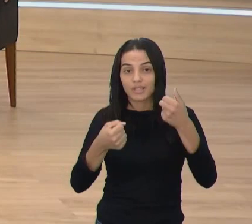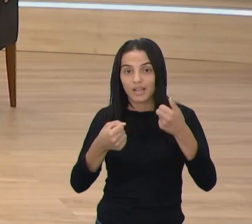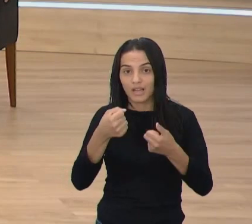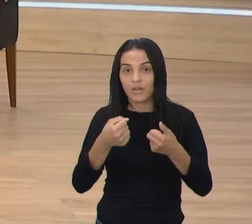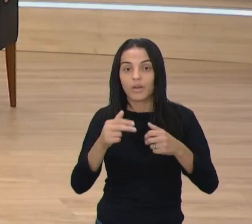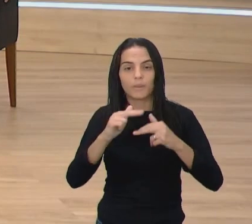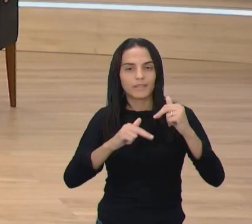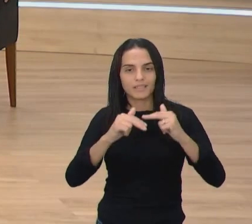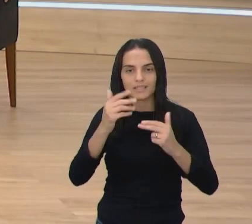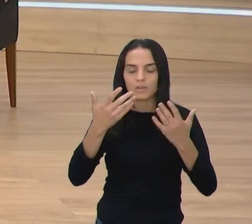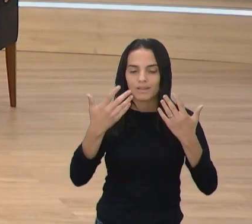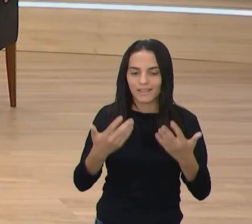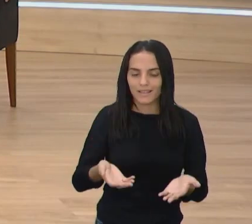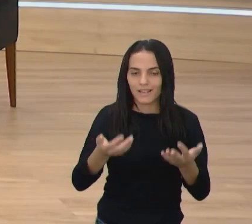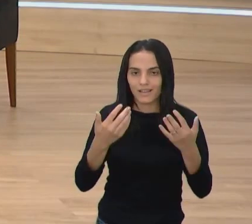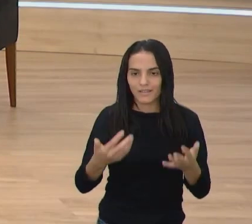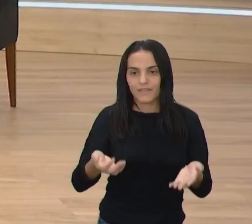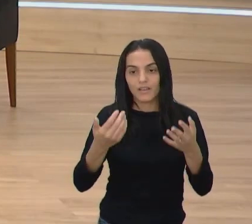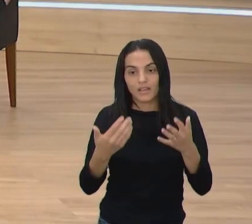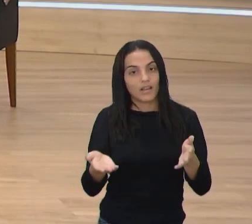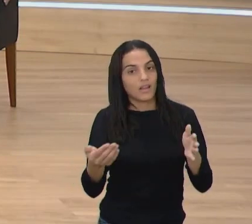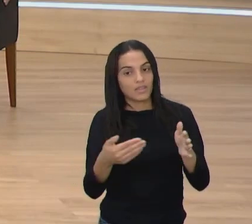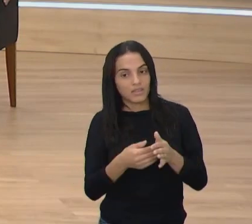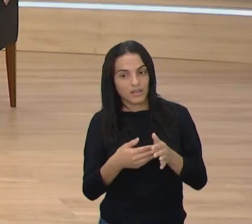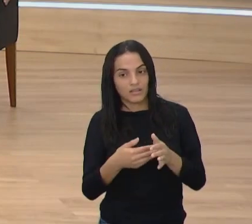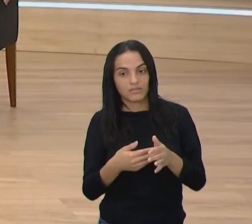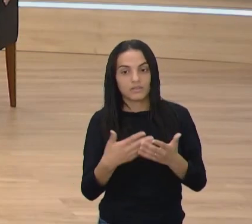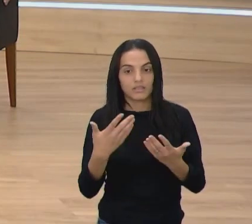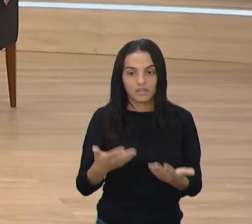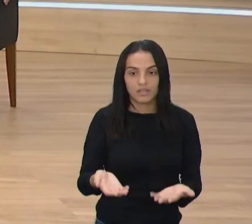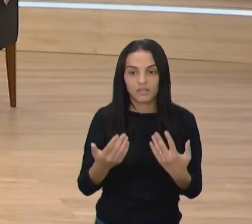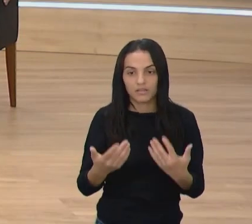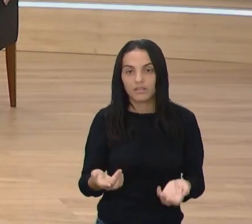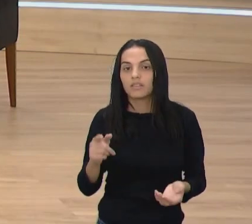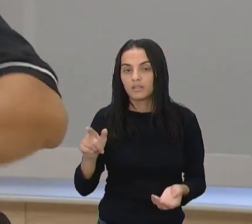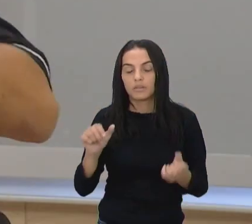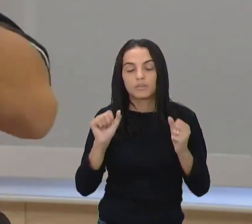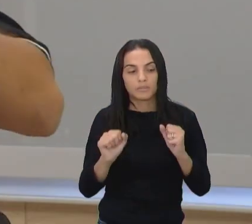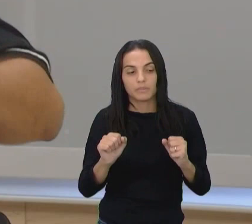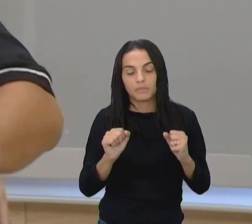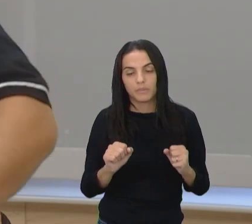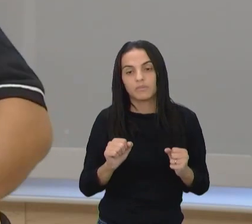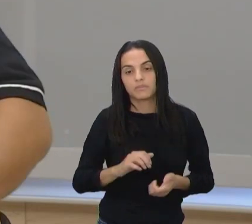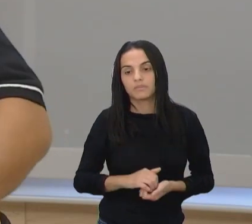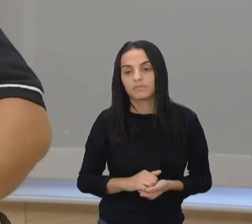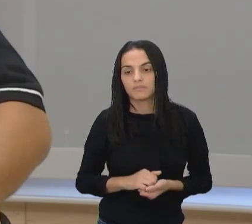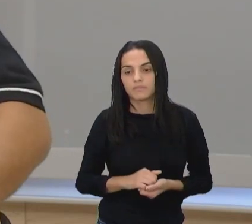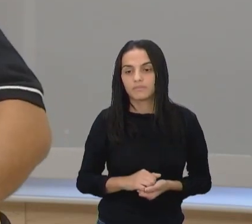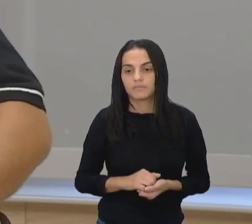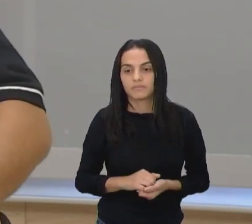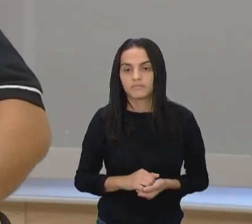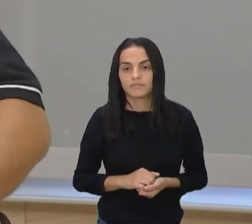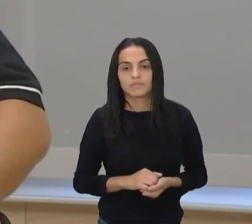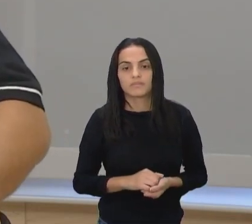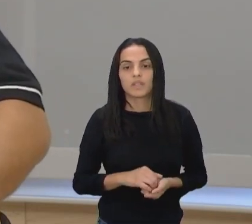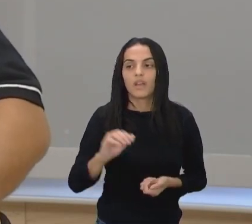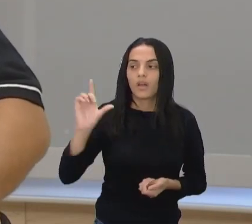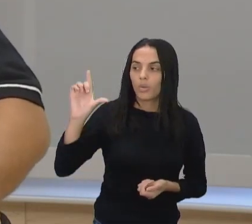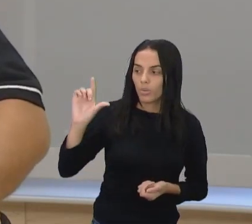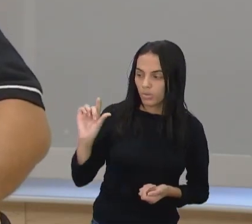leve, material até certo ponto ele poderia ser considerado de baixo